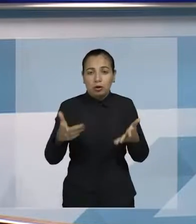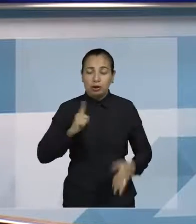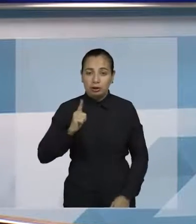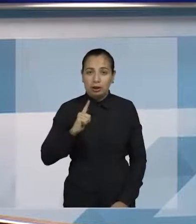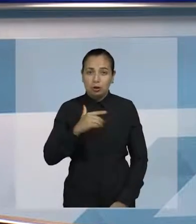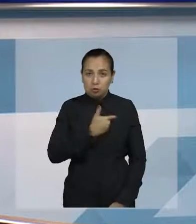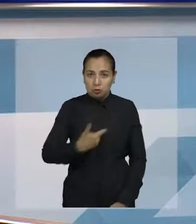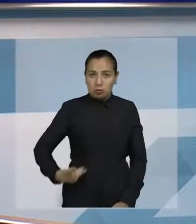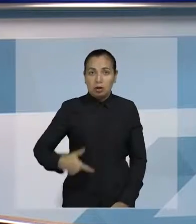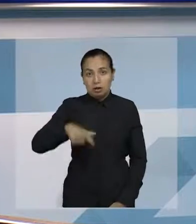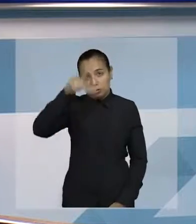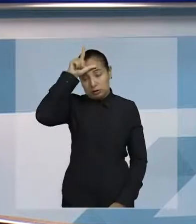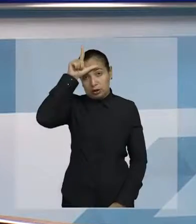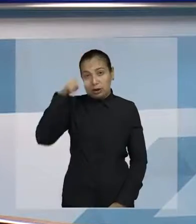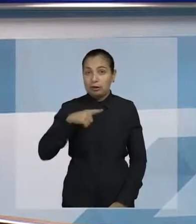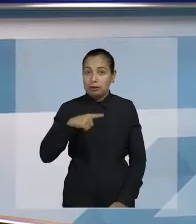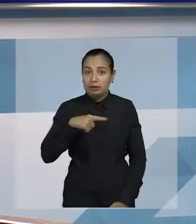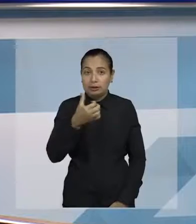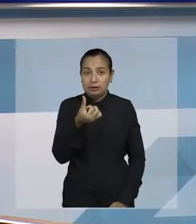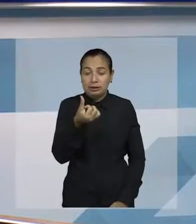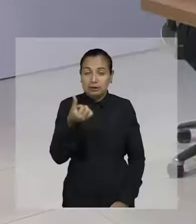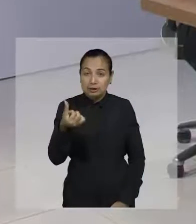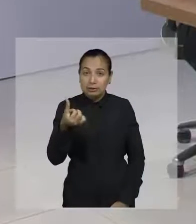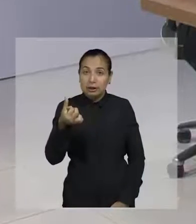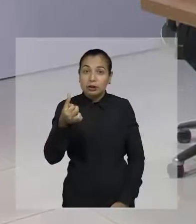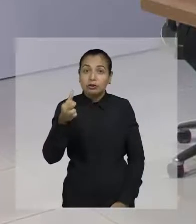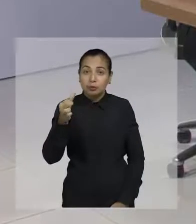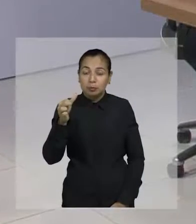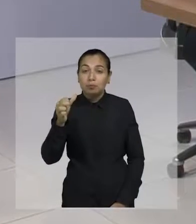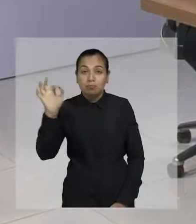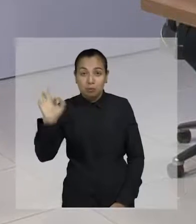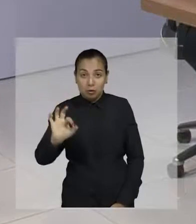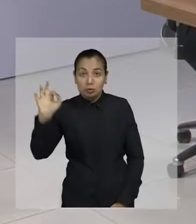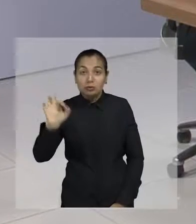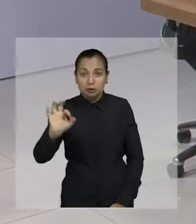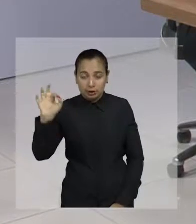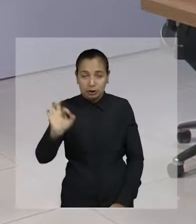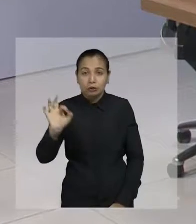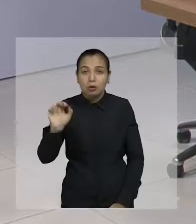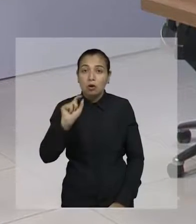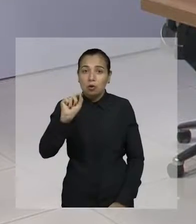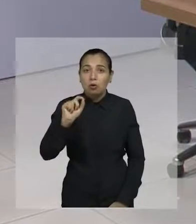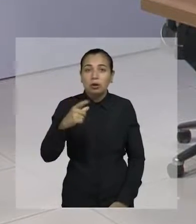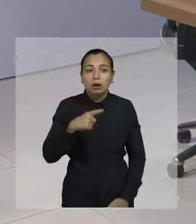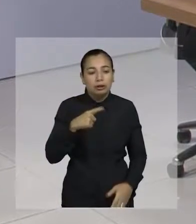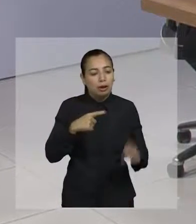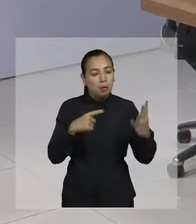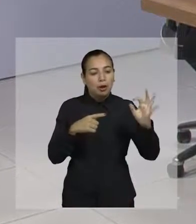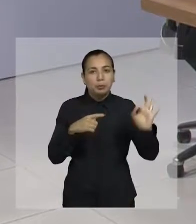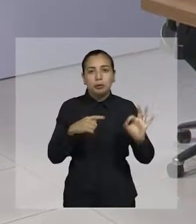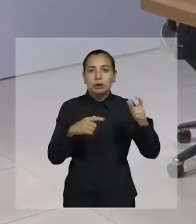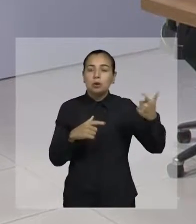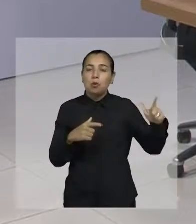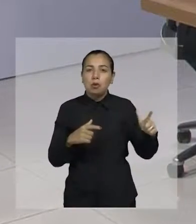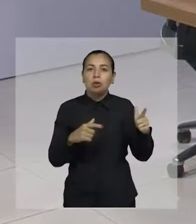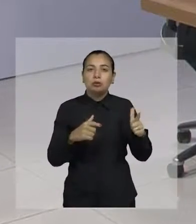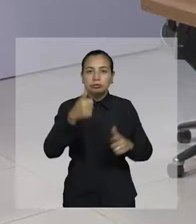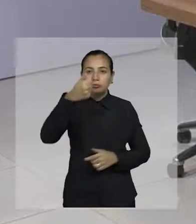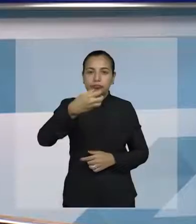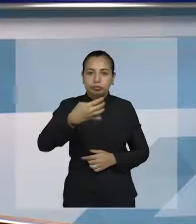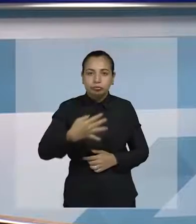governador liderando a pesquisa com 66 pontos percentuais, contra o principal concorrente com apenas 4 pontos percentuais.